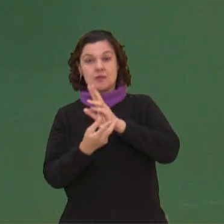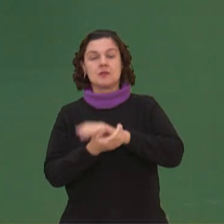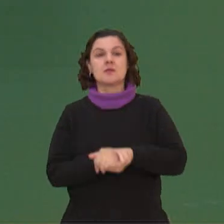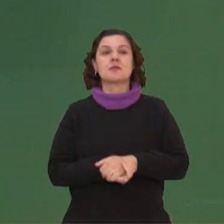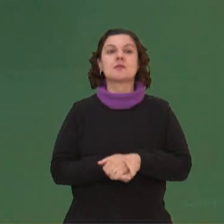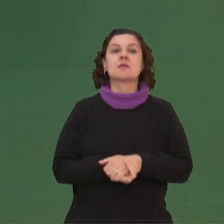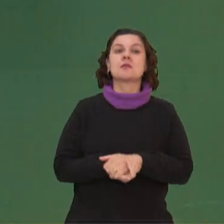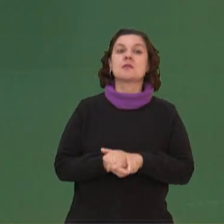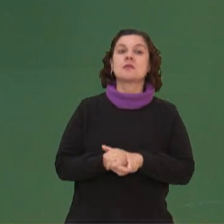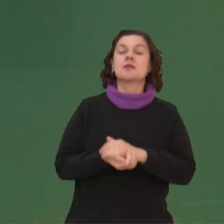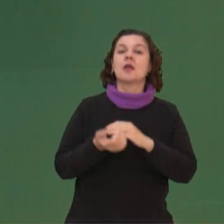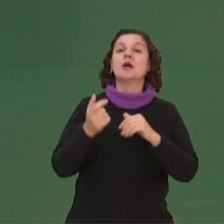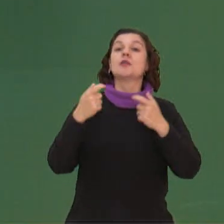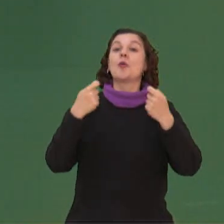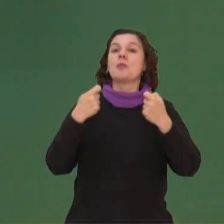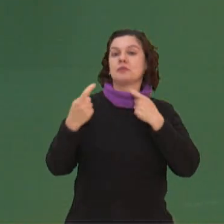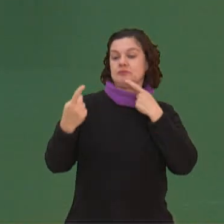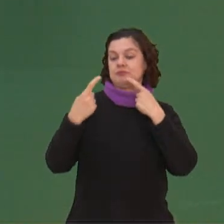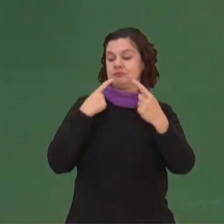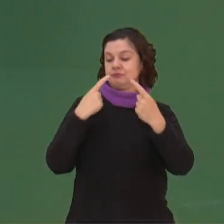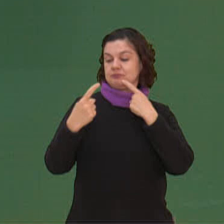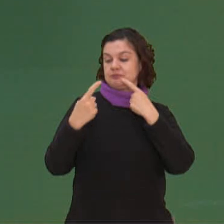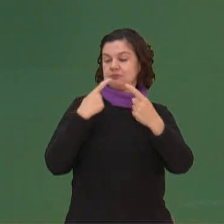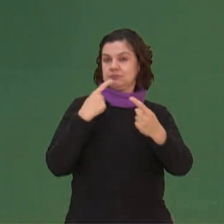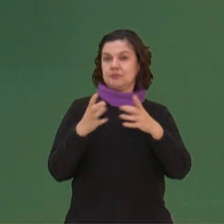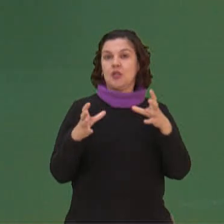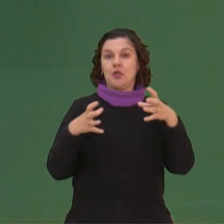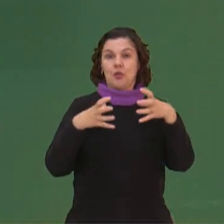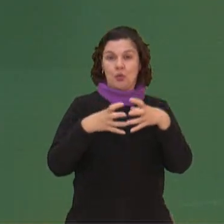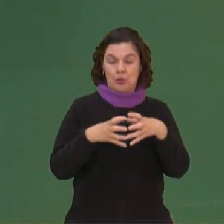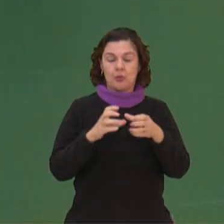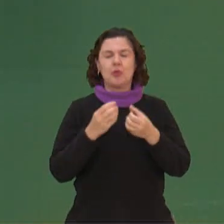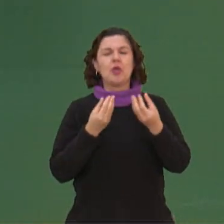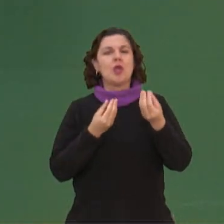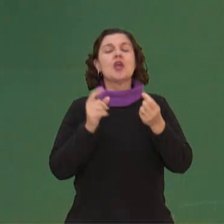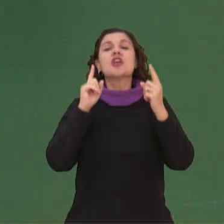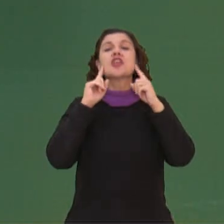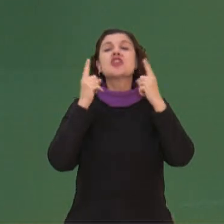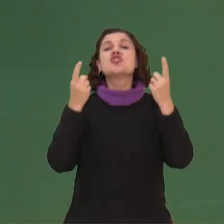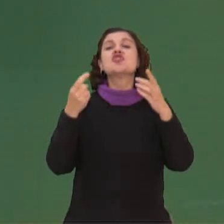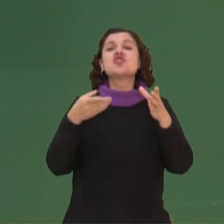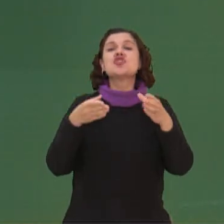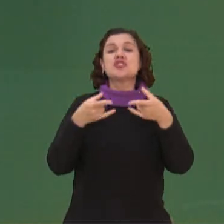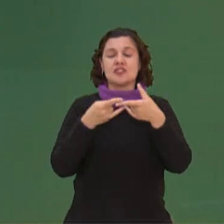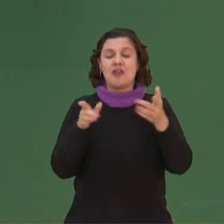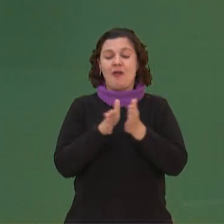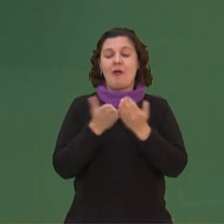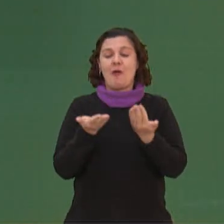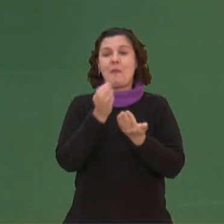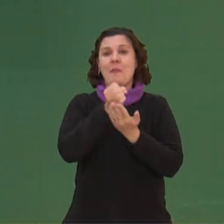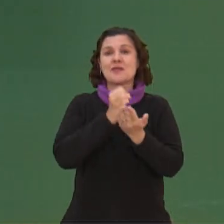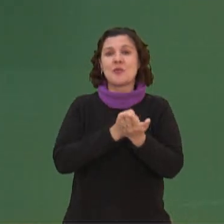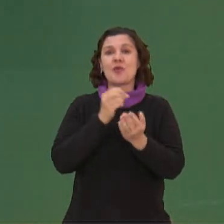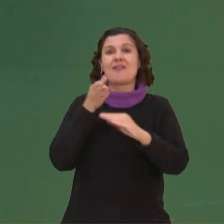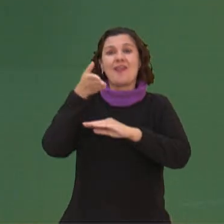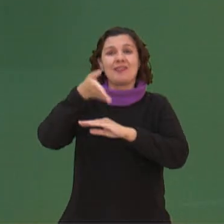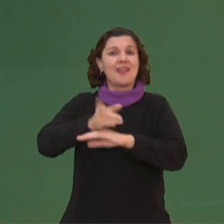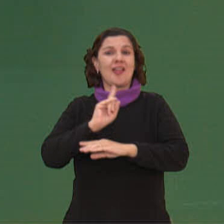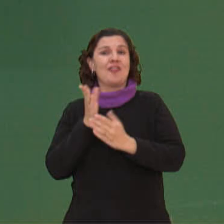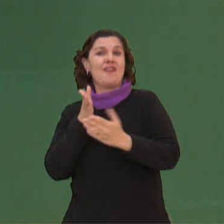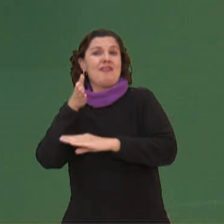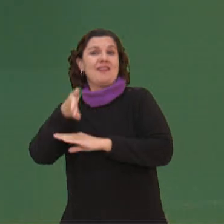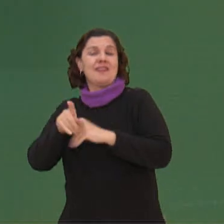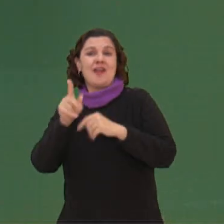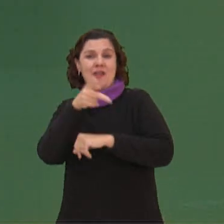isso aconteça, haverão de ser debatidas. Quando vai sair, como vai sair, a questão do passaporte, quem vai poder entrar depois, quem não vai